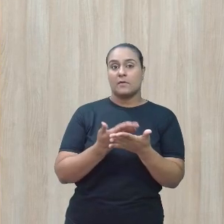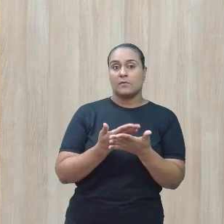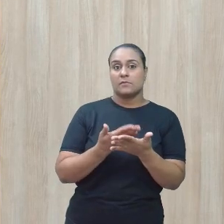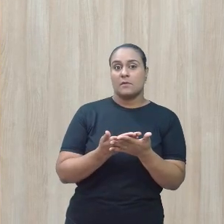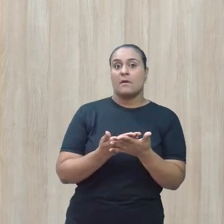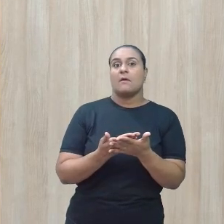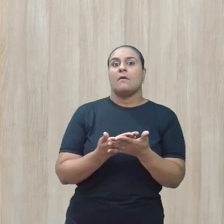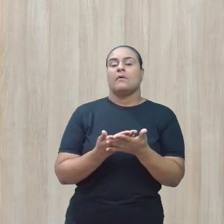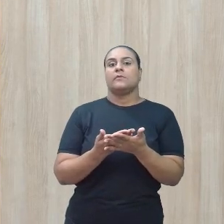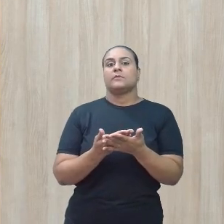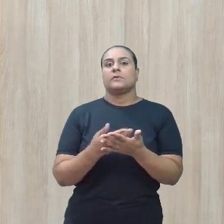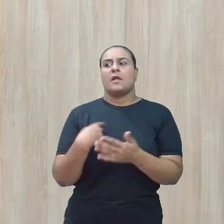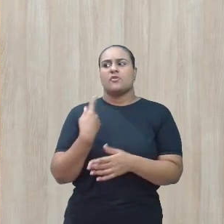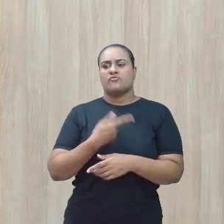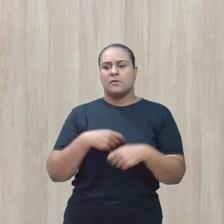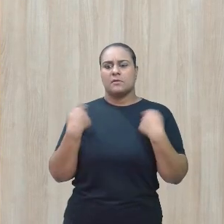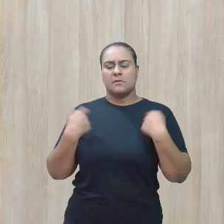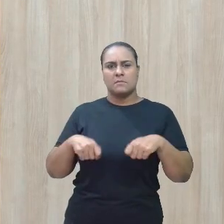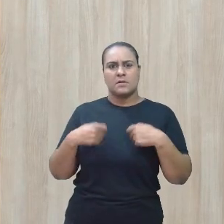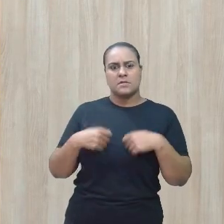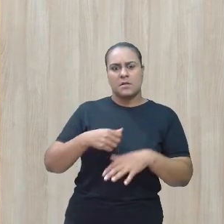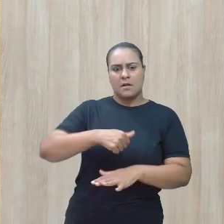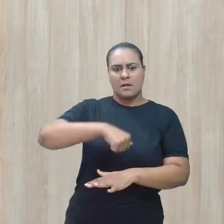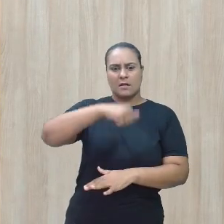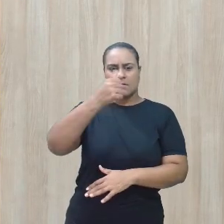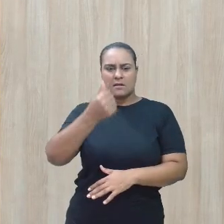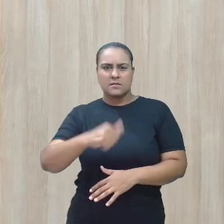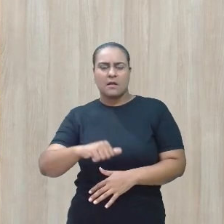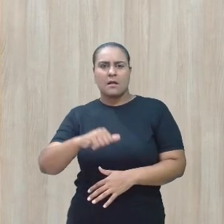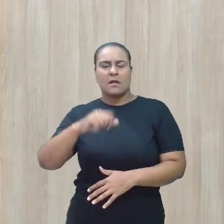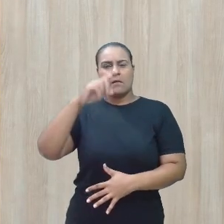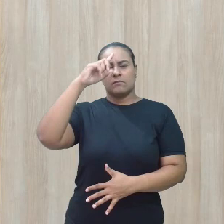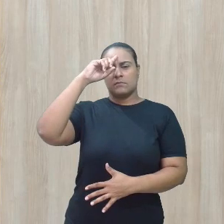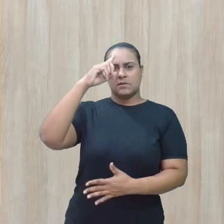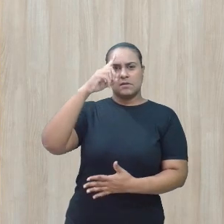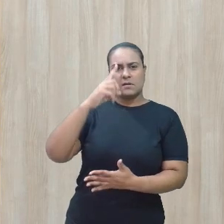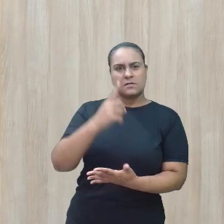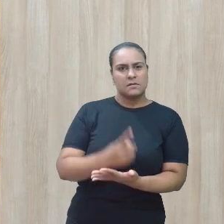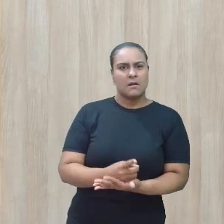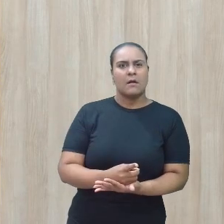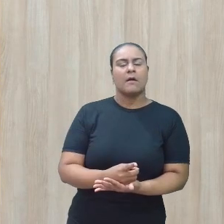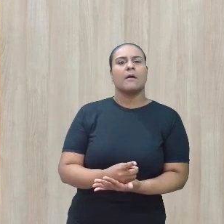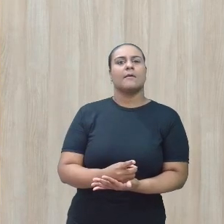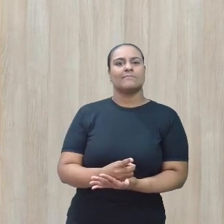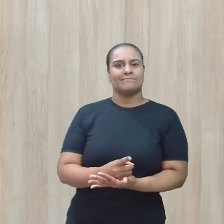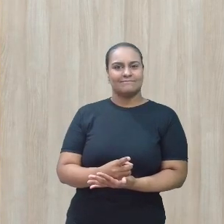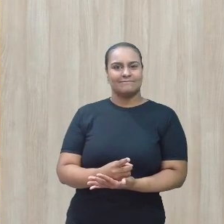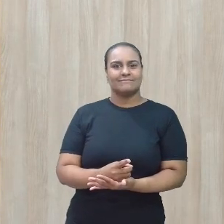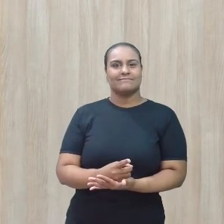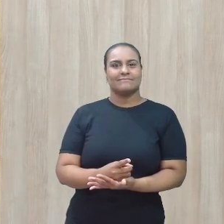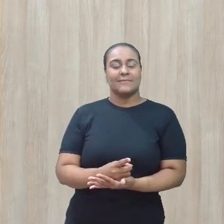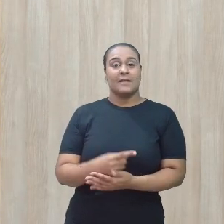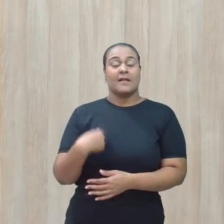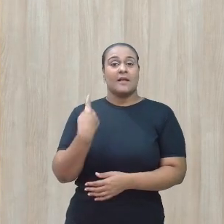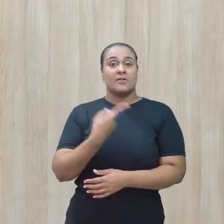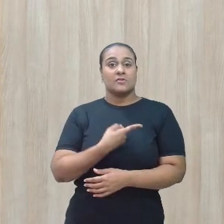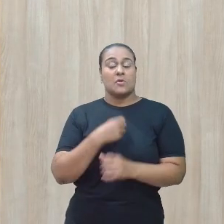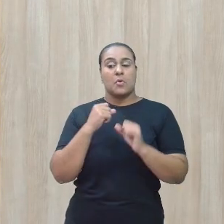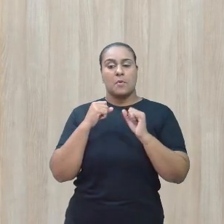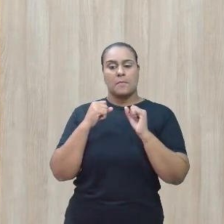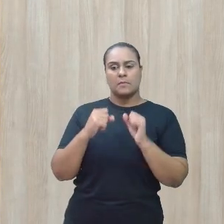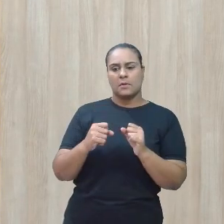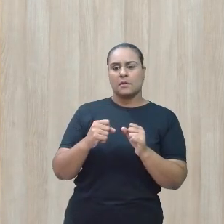para a gente a necessidade de análise, de tomada de decisão, do poder que a gente tem quando a gente compreende